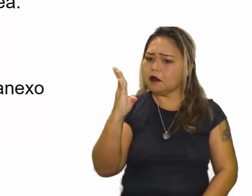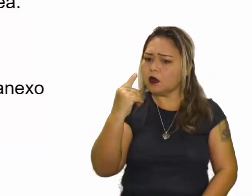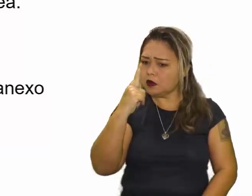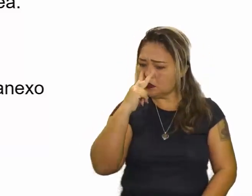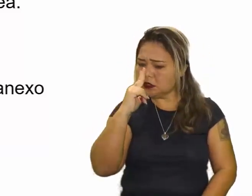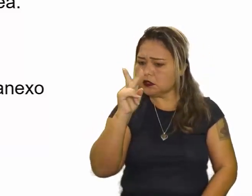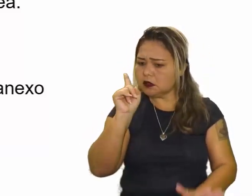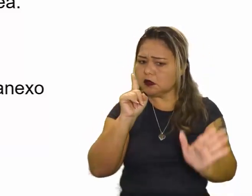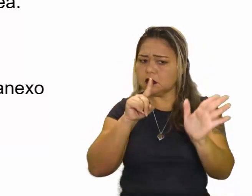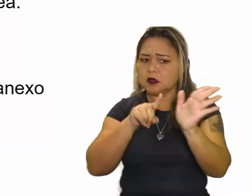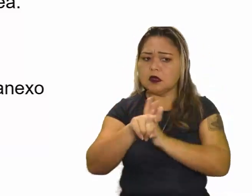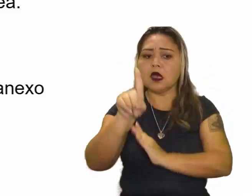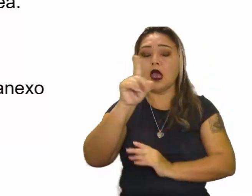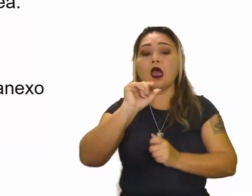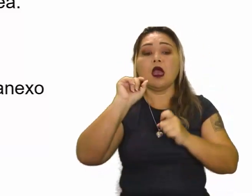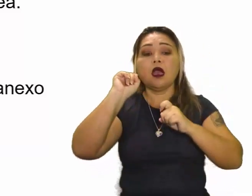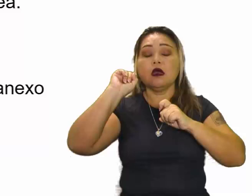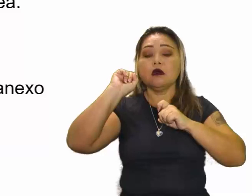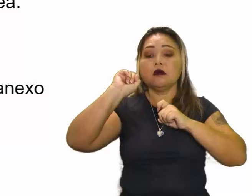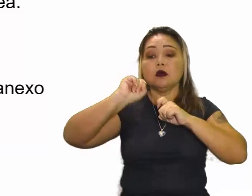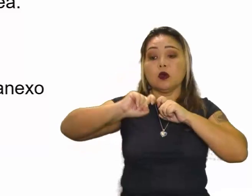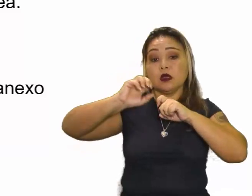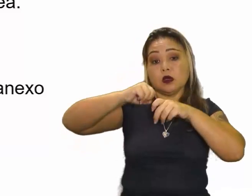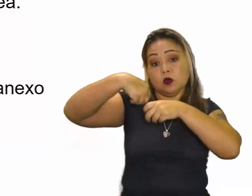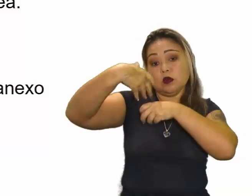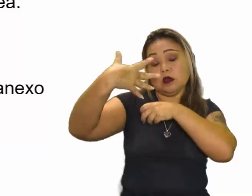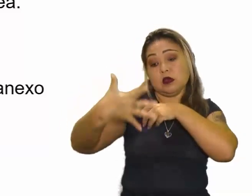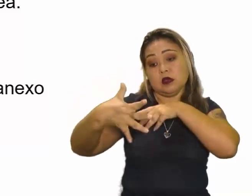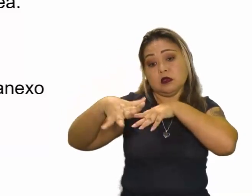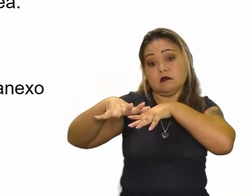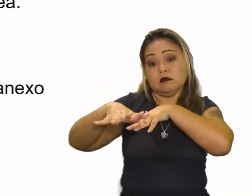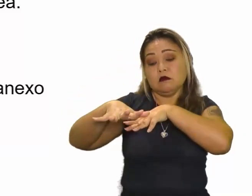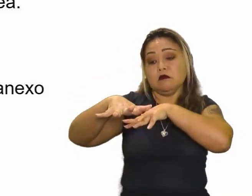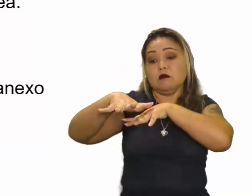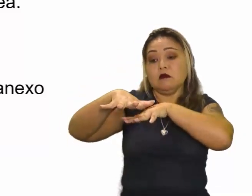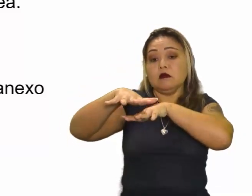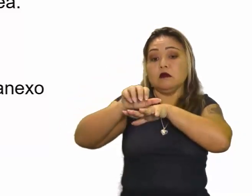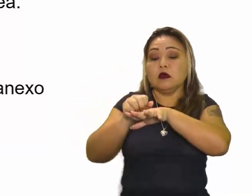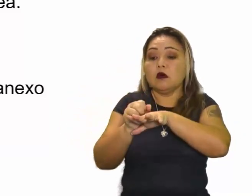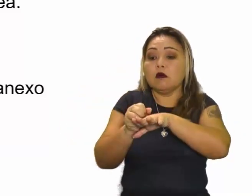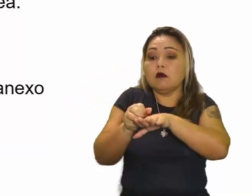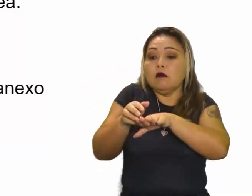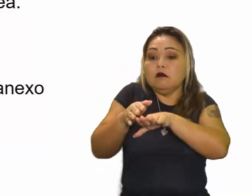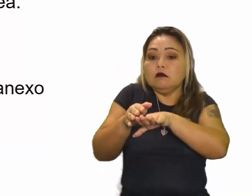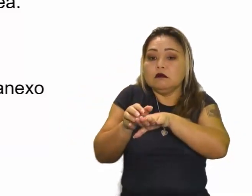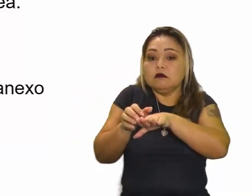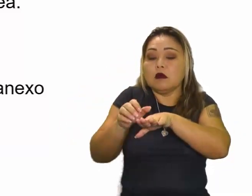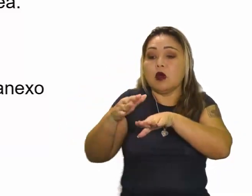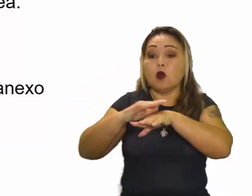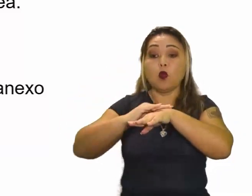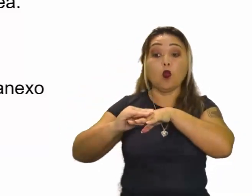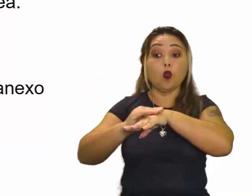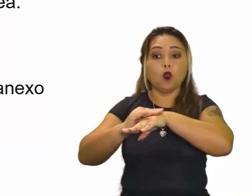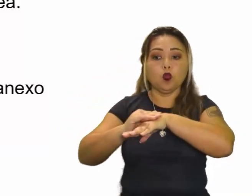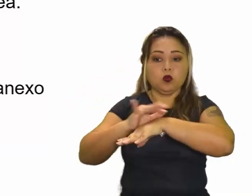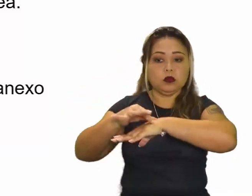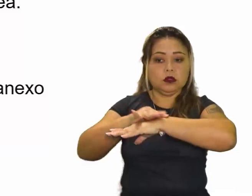né? Ó, alternativa A. Fecundação externa e respiração pulmonar e